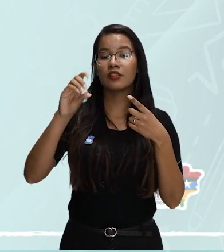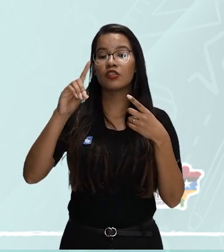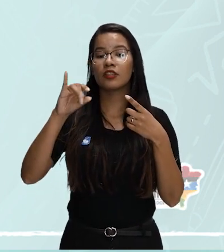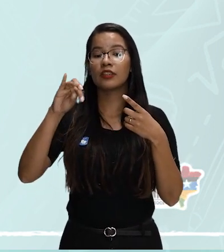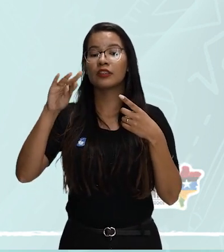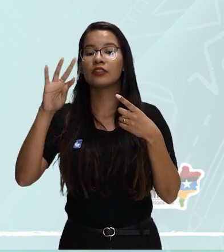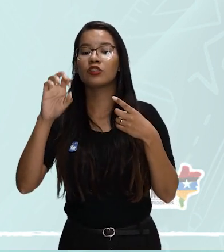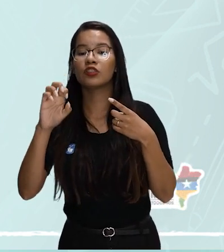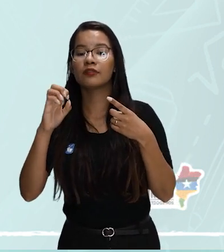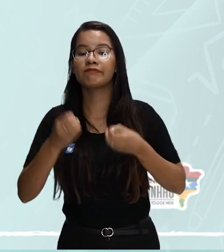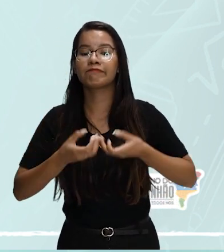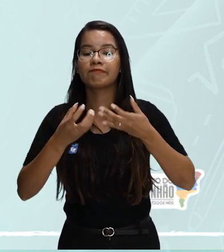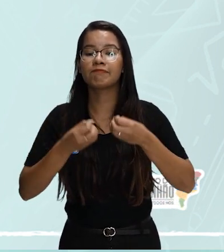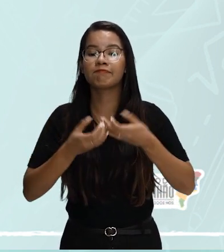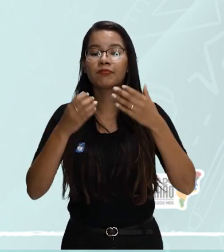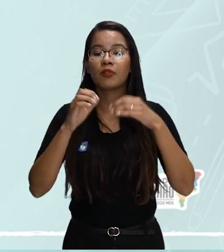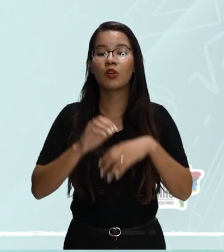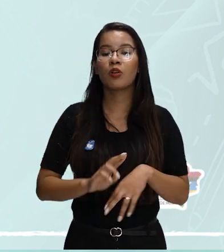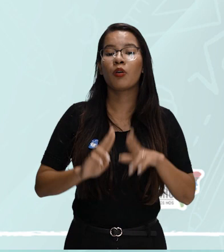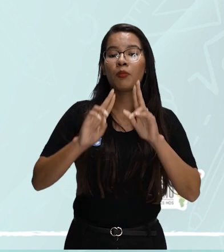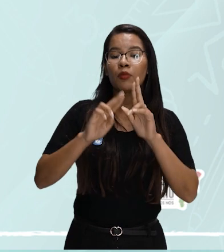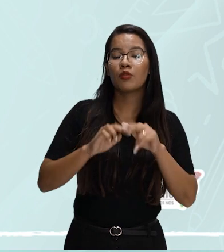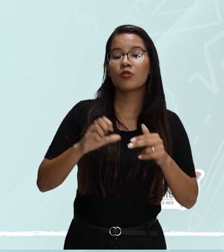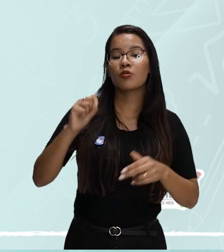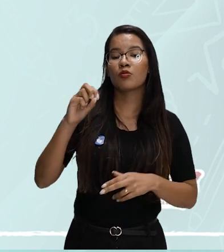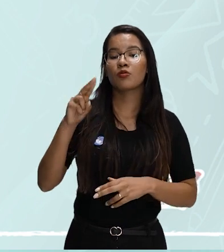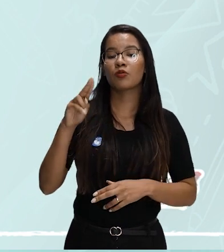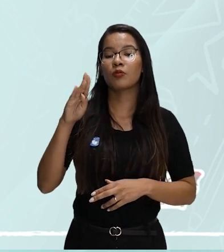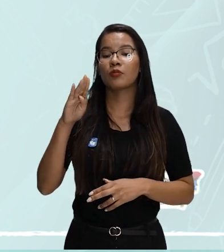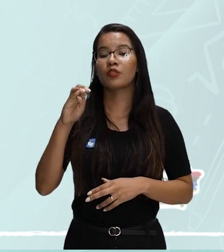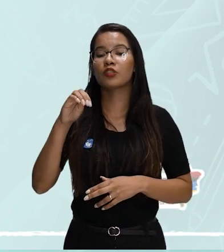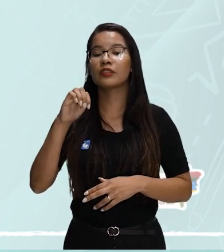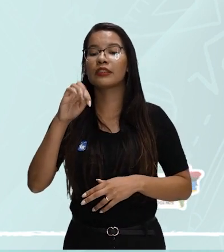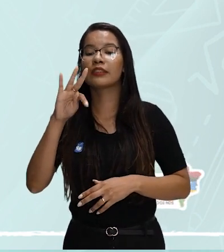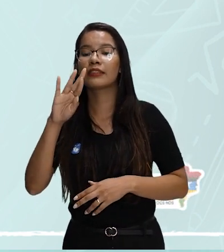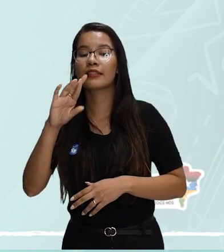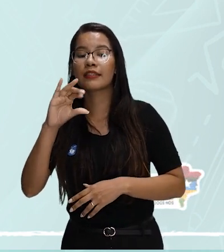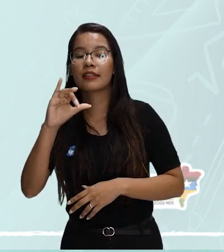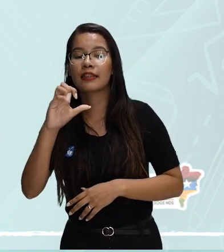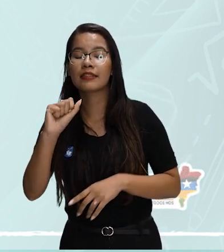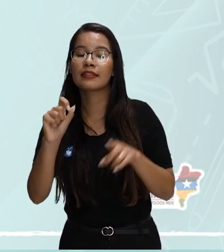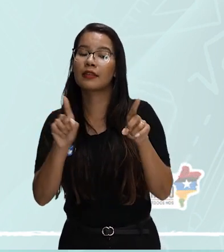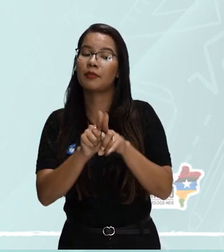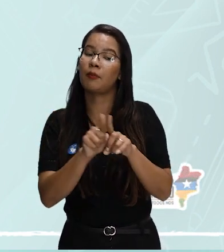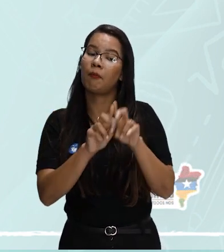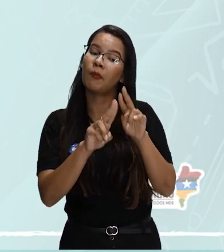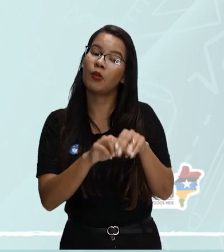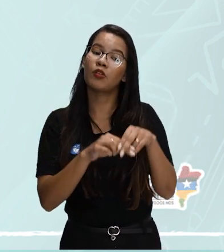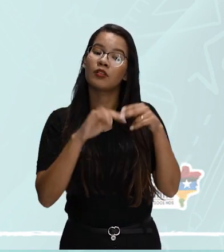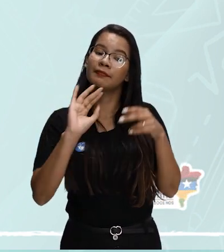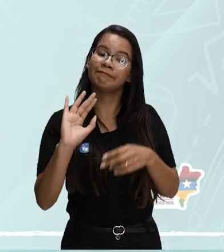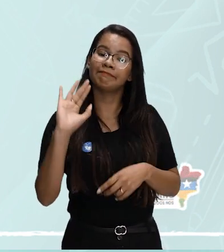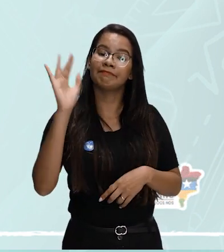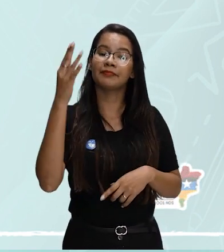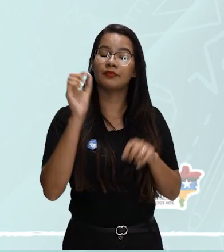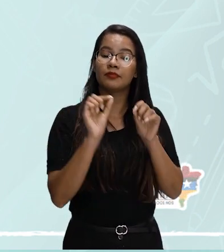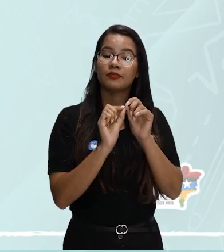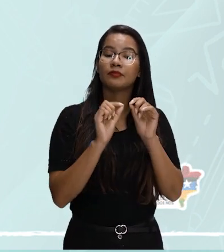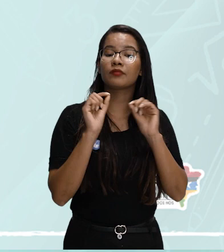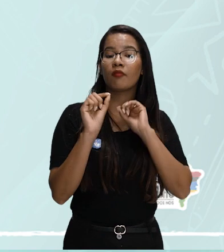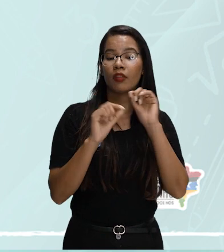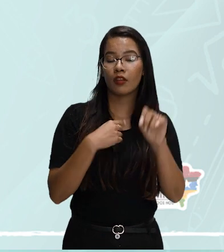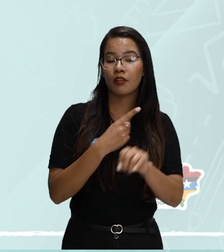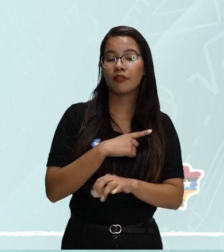emitida por certas substâncias e sob certas, circunstâncias, que nos permite